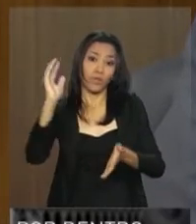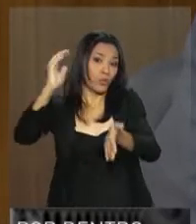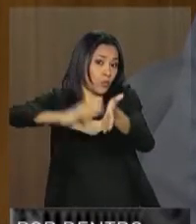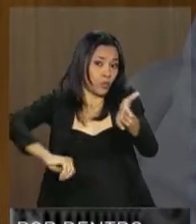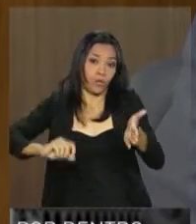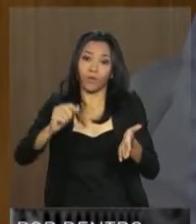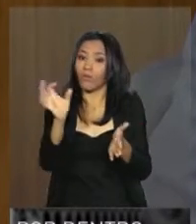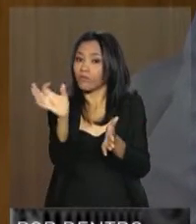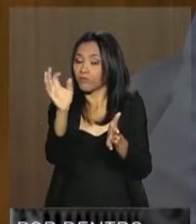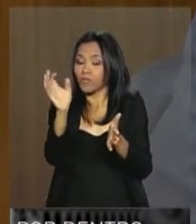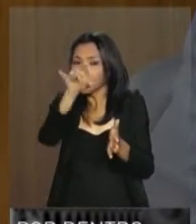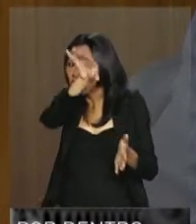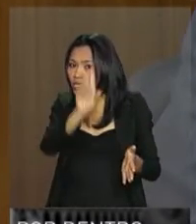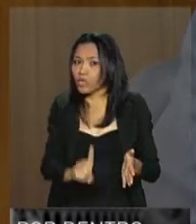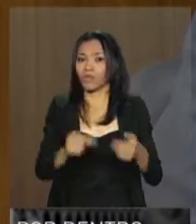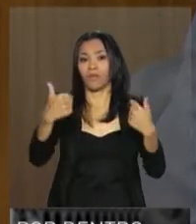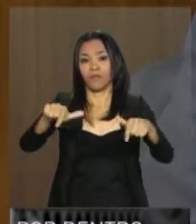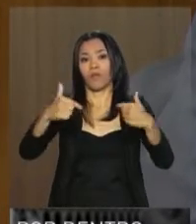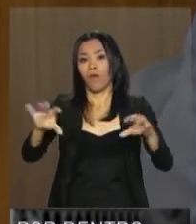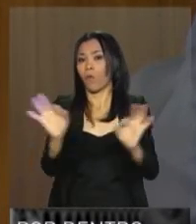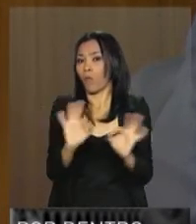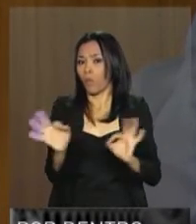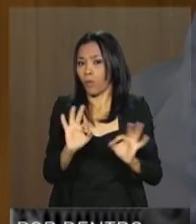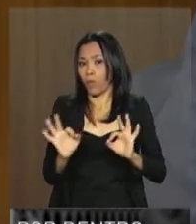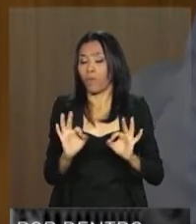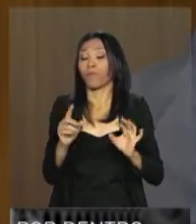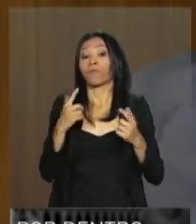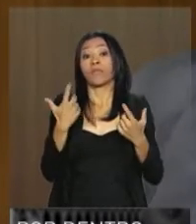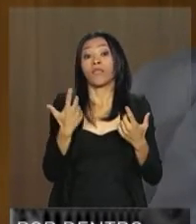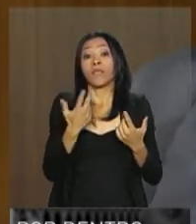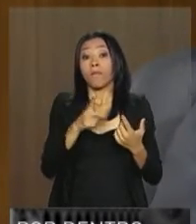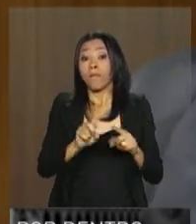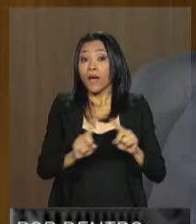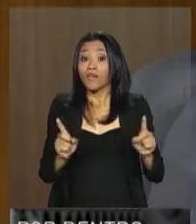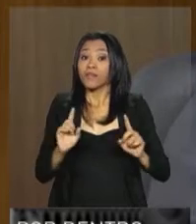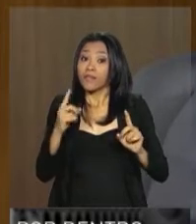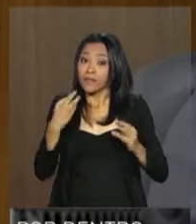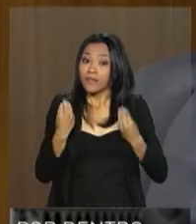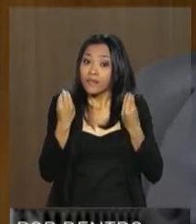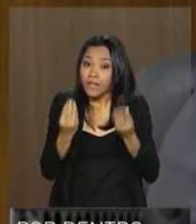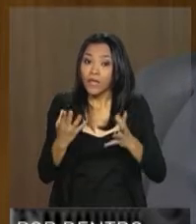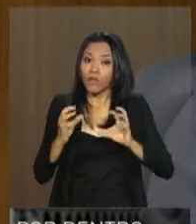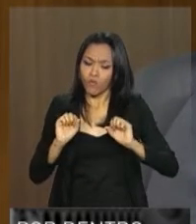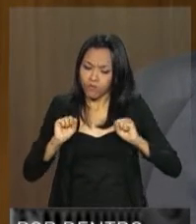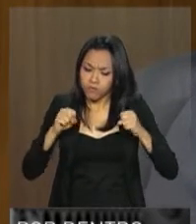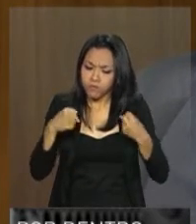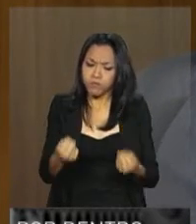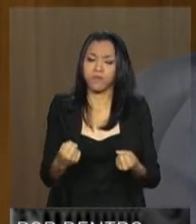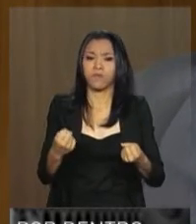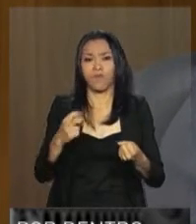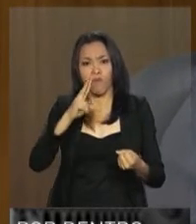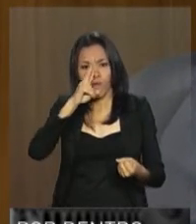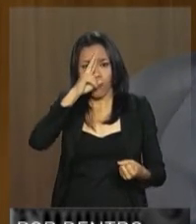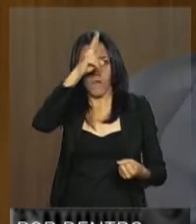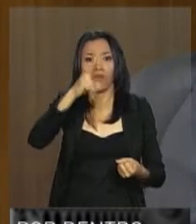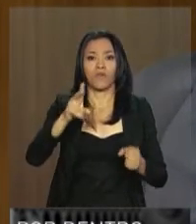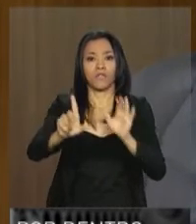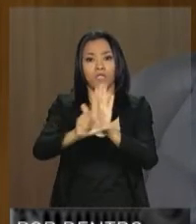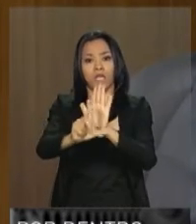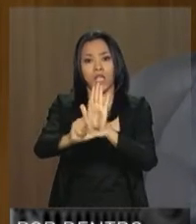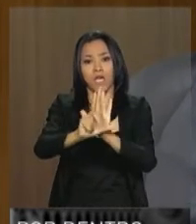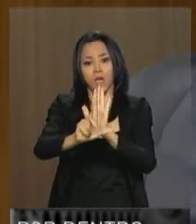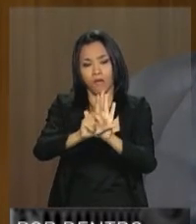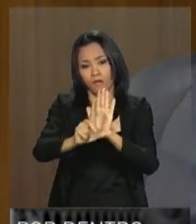legislação a lista ela deu força de lei a os acordos coletivos de trabalho para deliberar sobre determinados temas